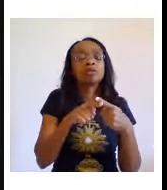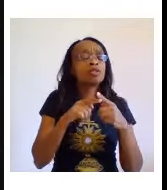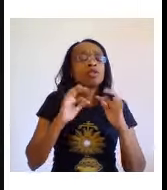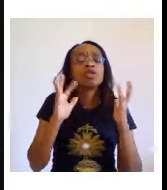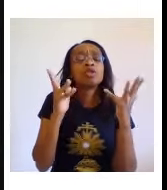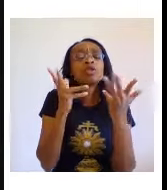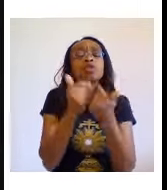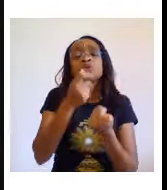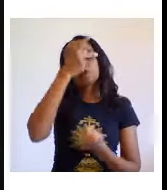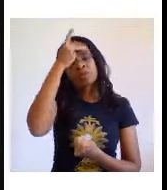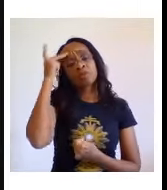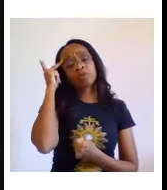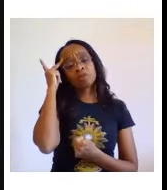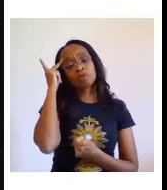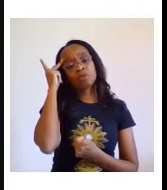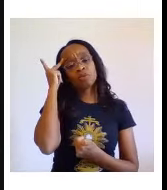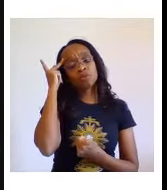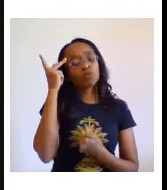as pessoas, né,